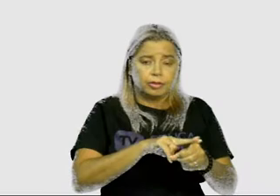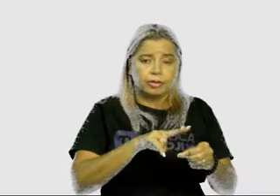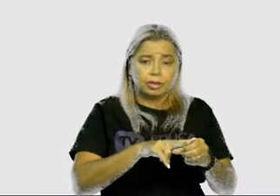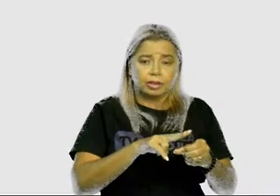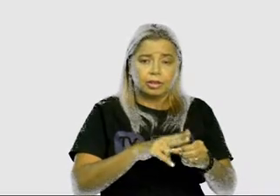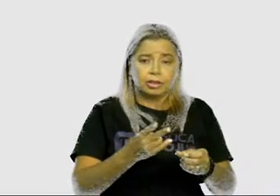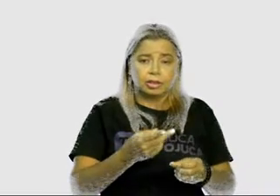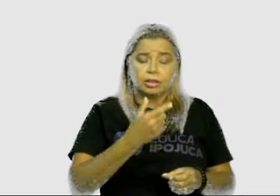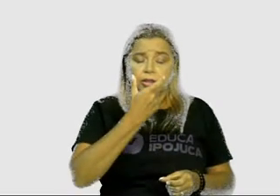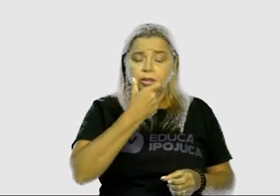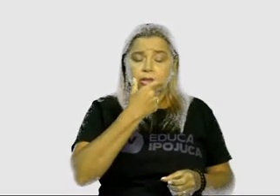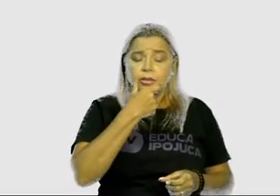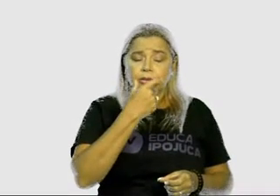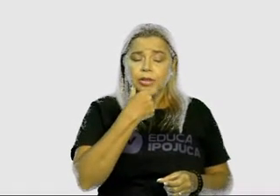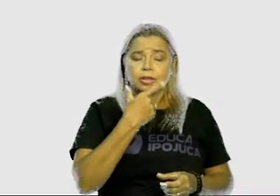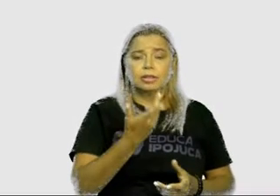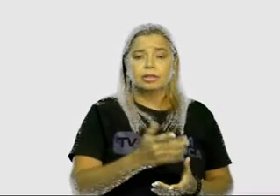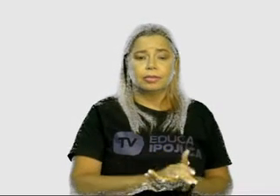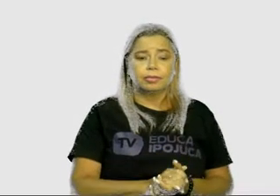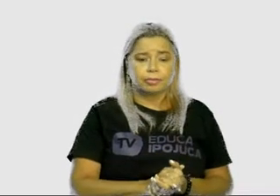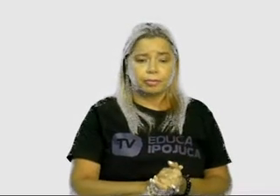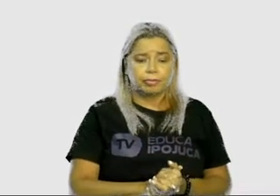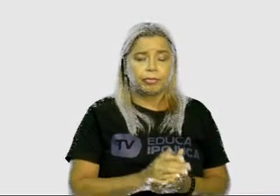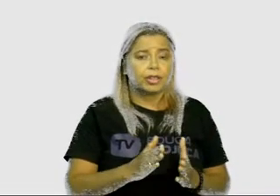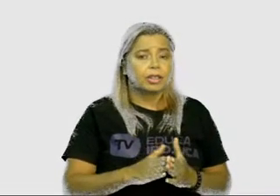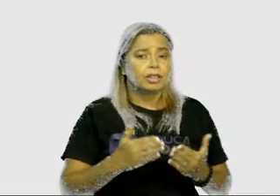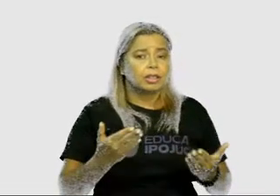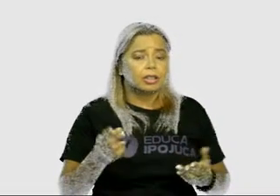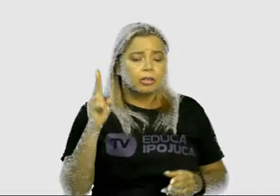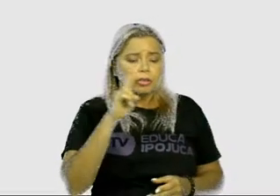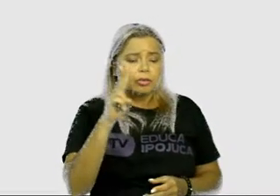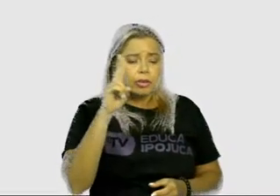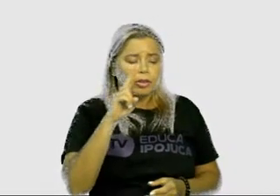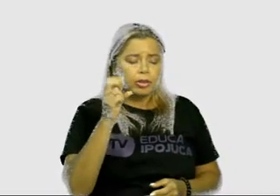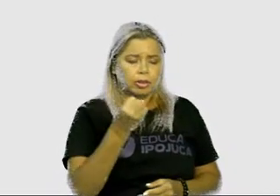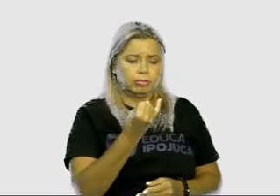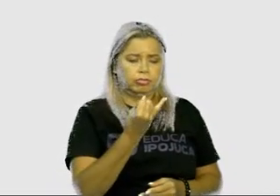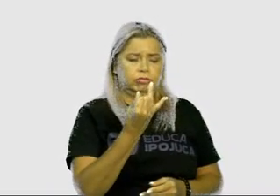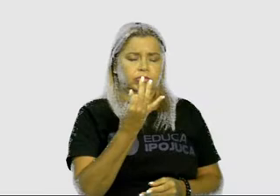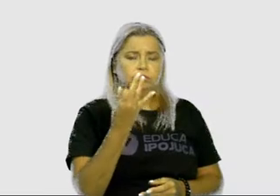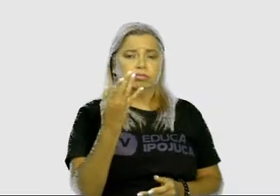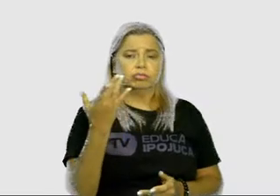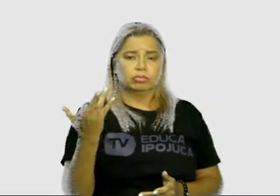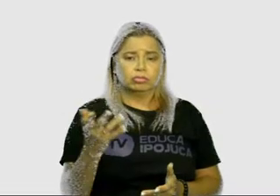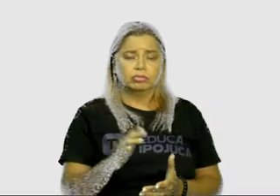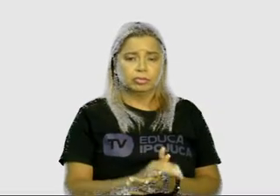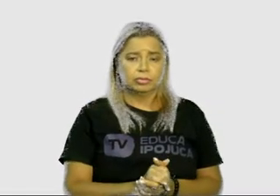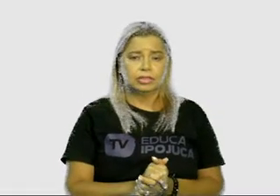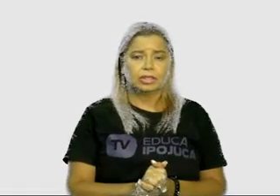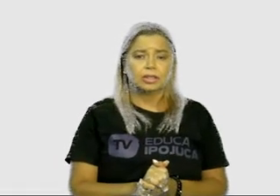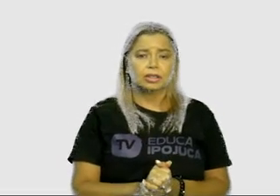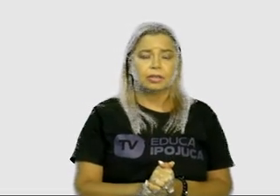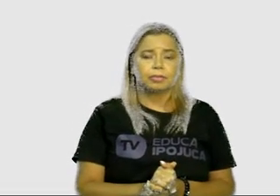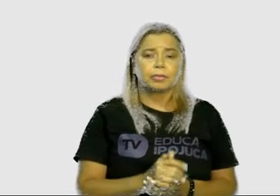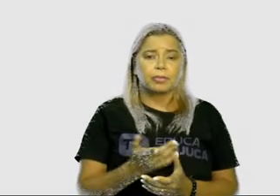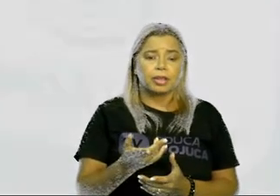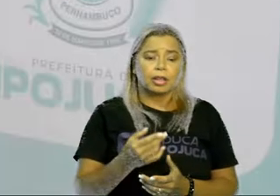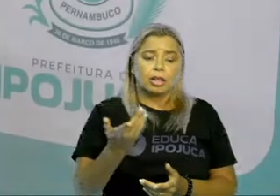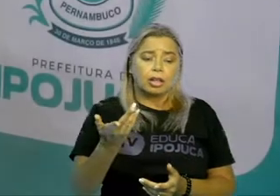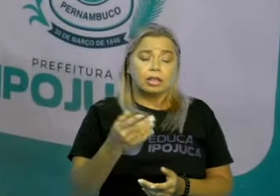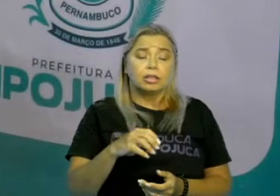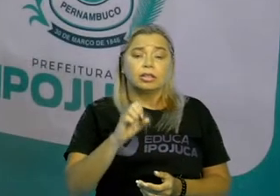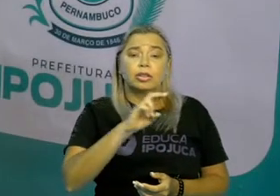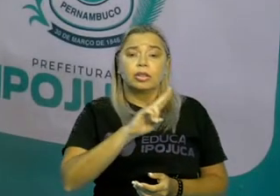quantas maçãs. Essa contagem visual, de perceber a quantidade, a gente está criando uma